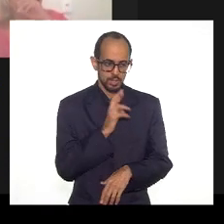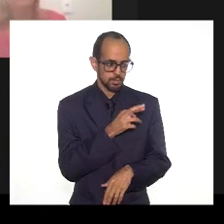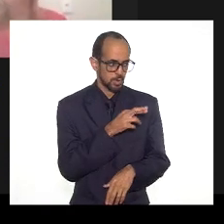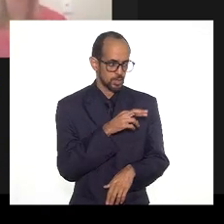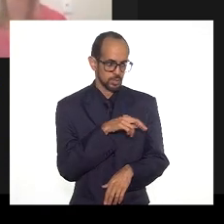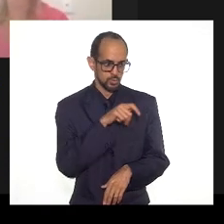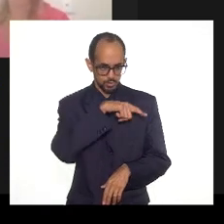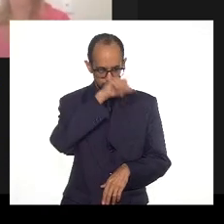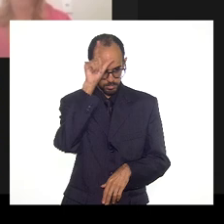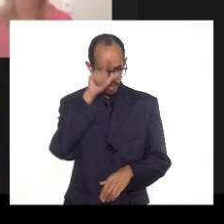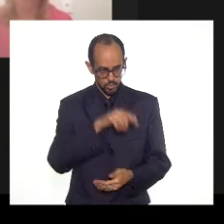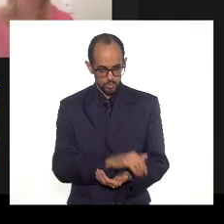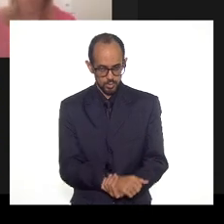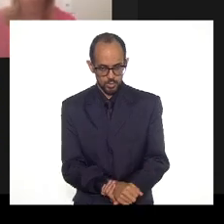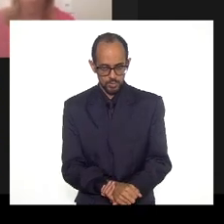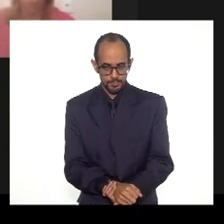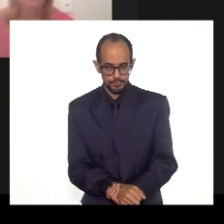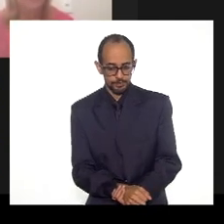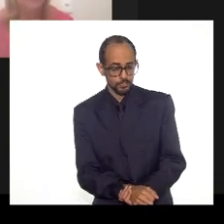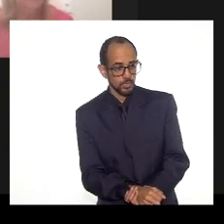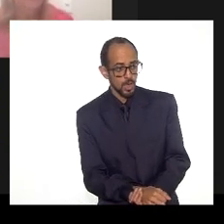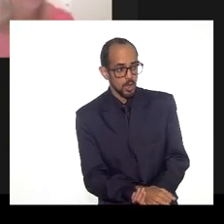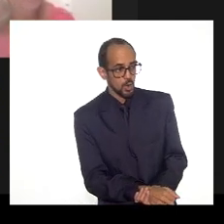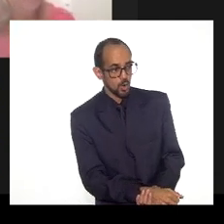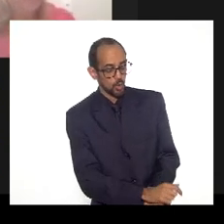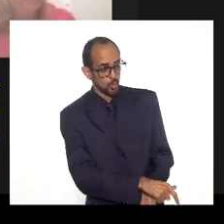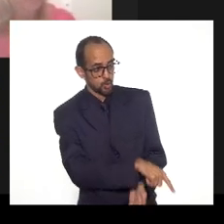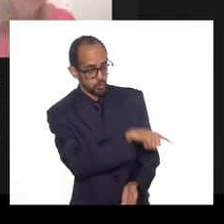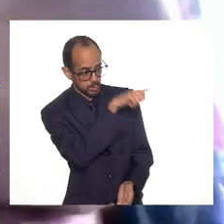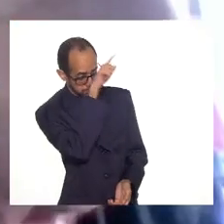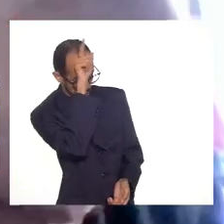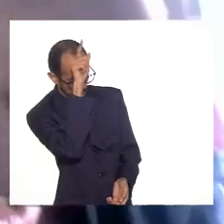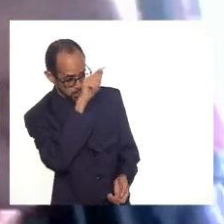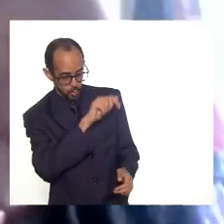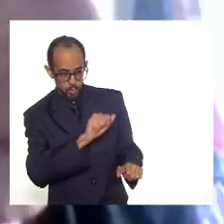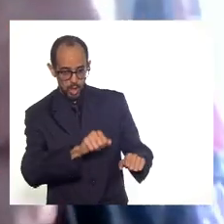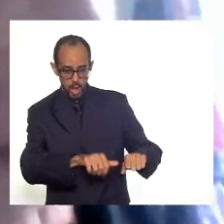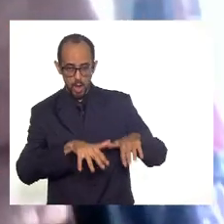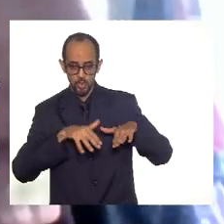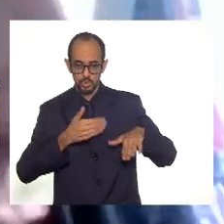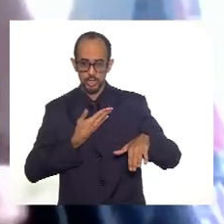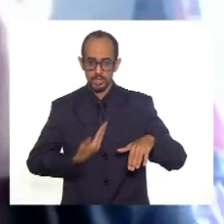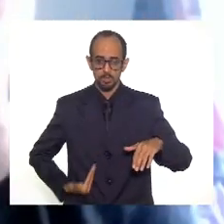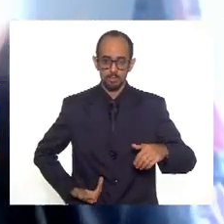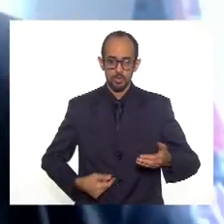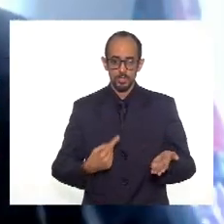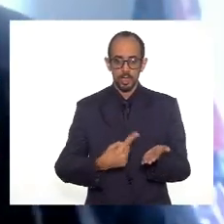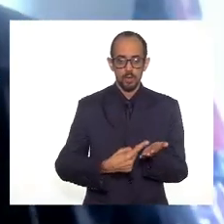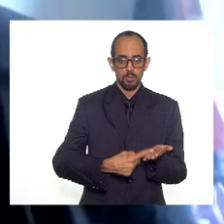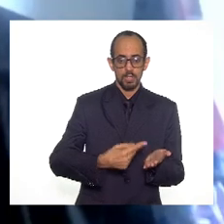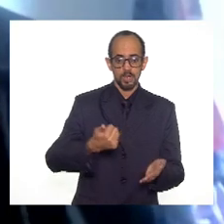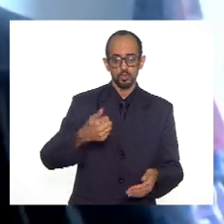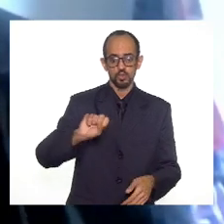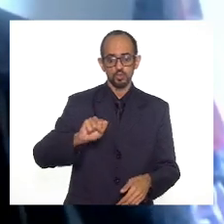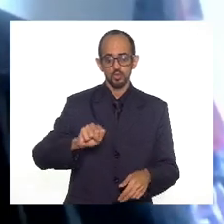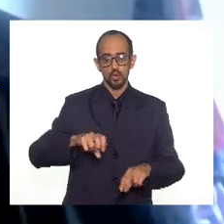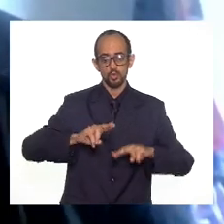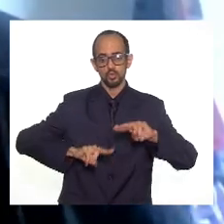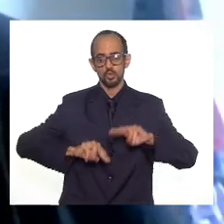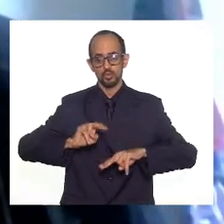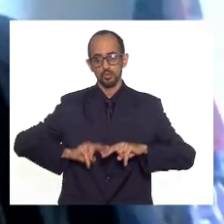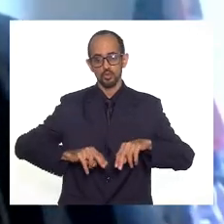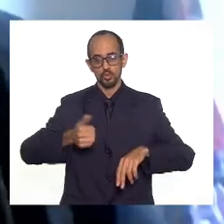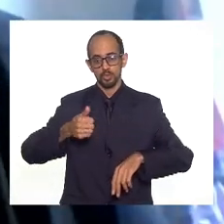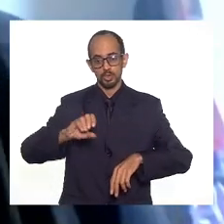por favor. Luiz Paulo, a audiência pública está marcada para o dia 18 de junho, às 10 horas da